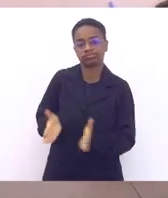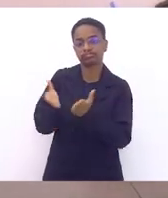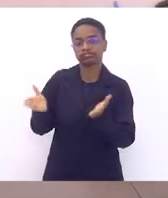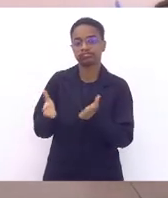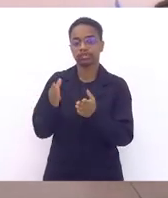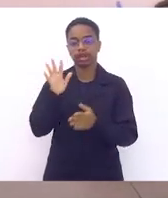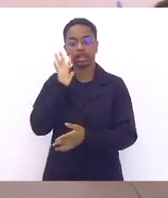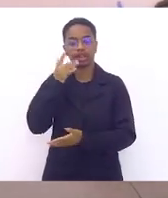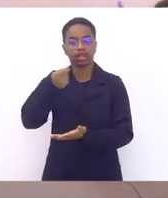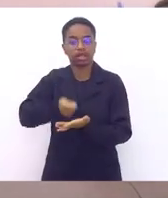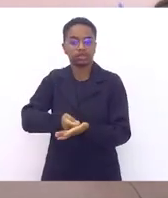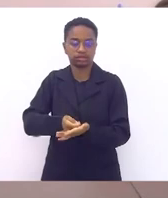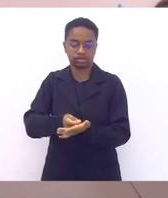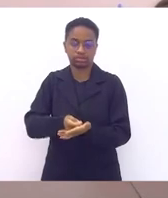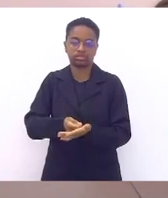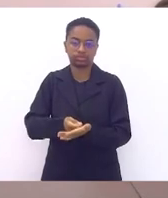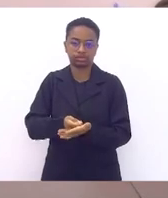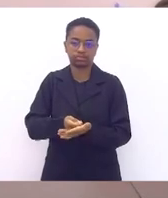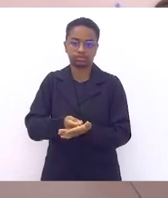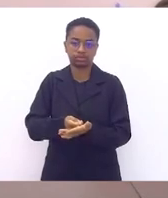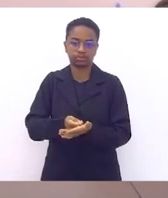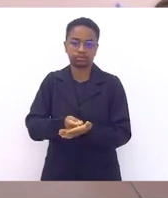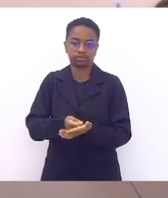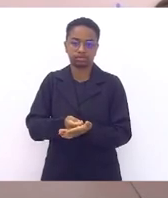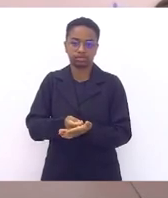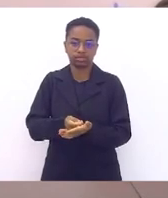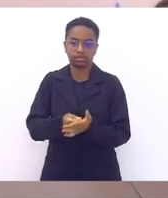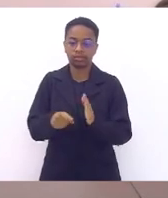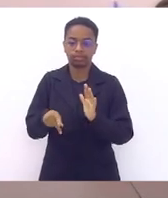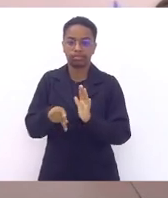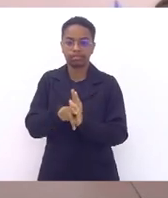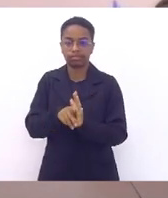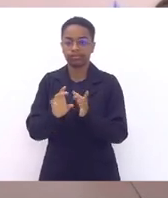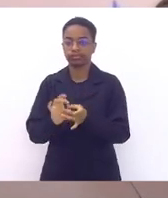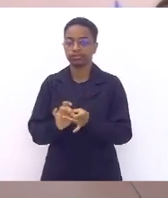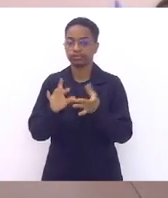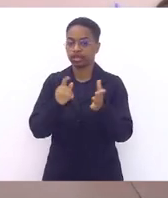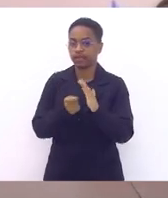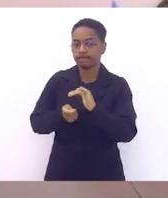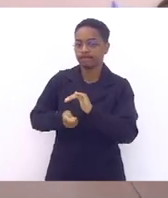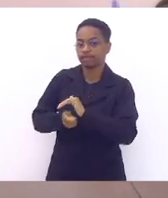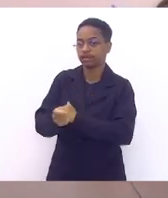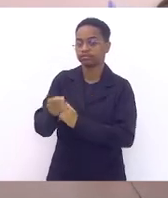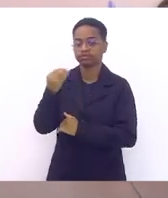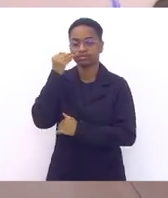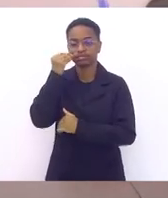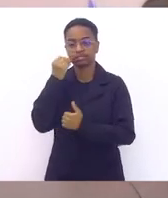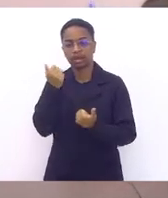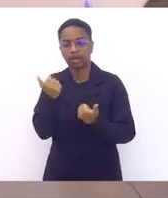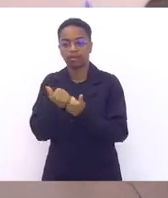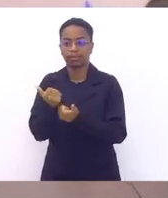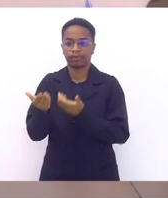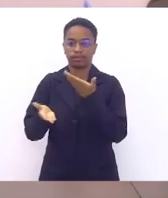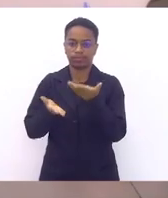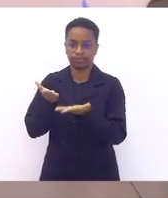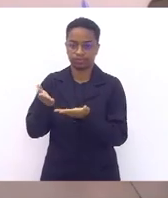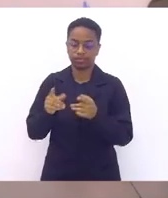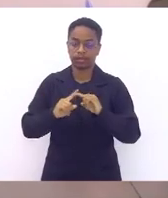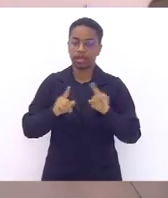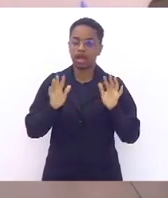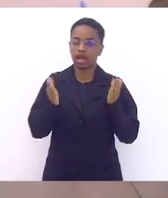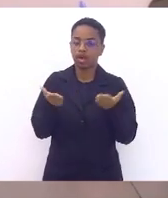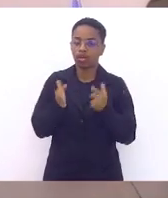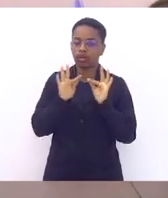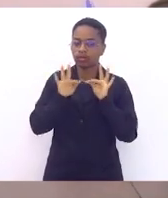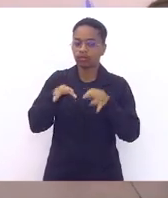essa decisão de outorga de investimento para fortalecer o atendimento. E, para terminar,